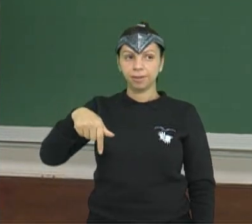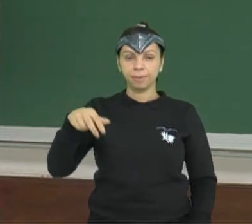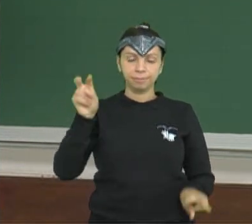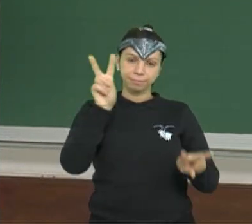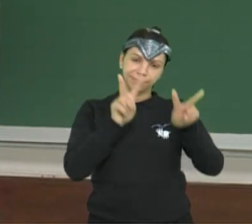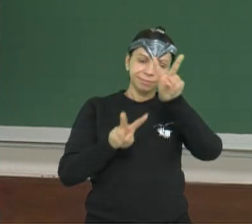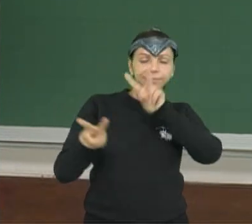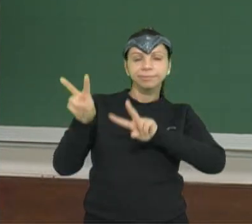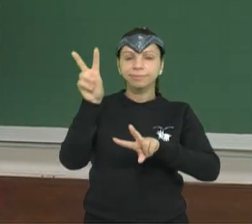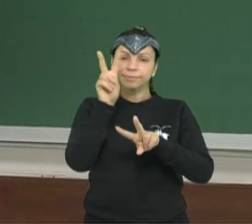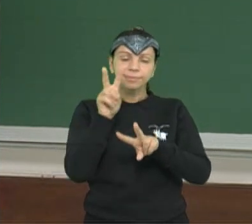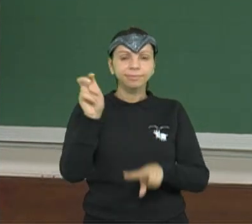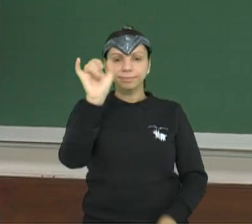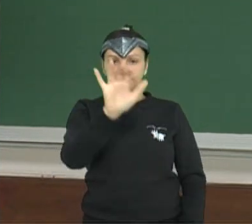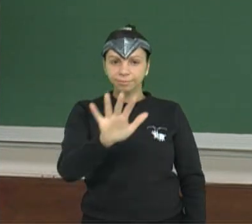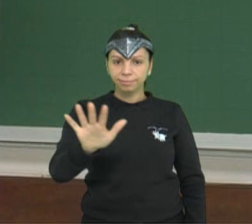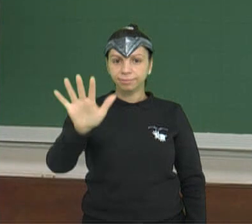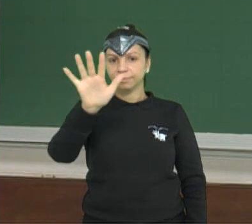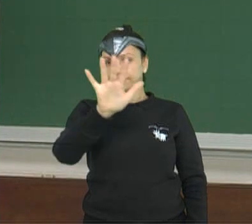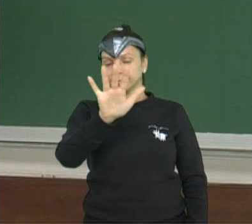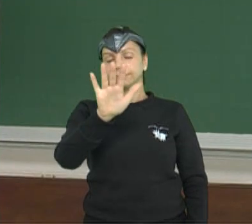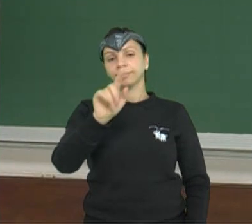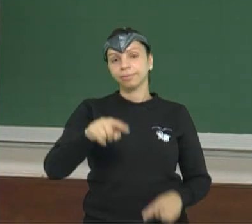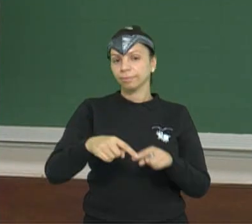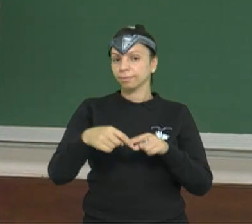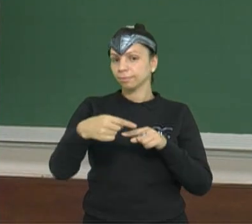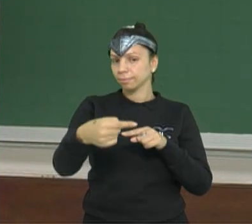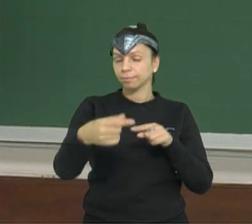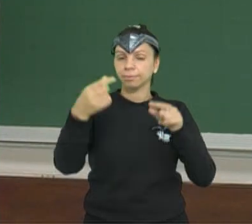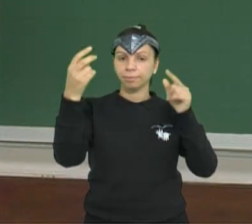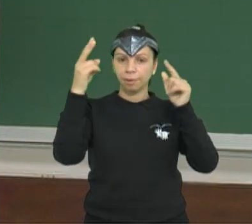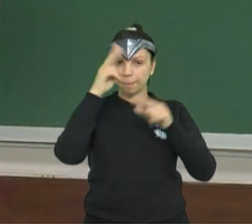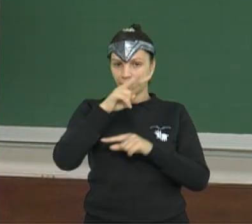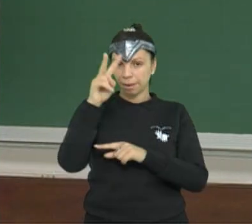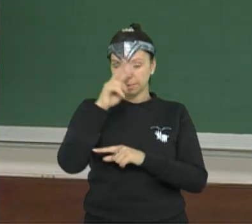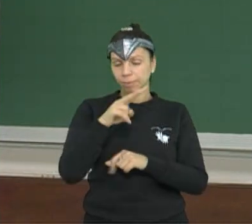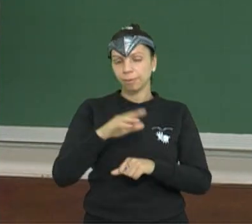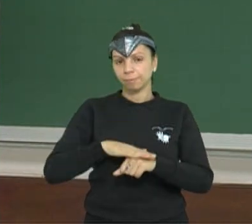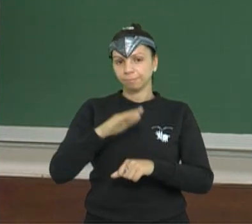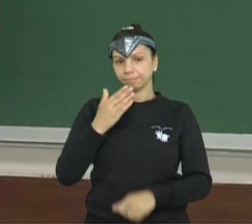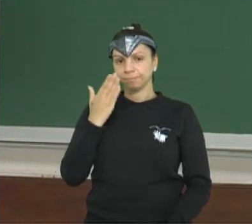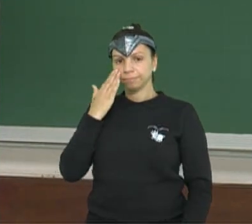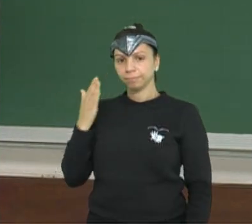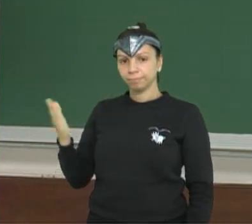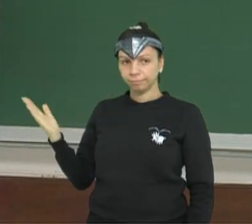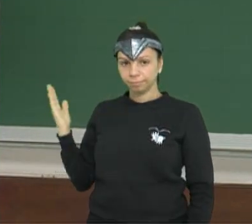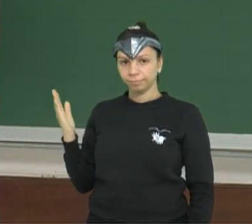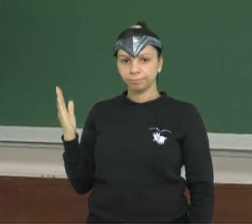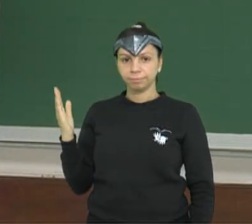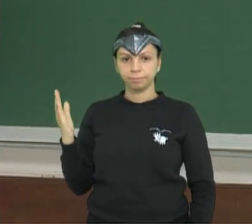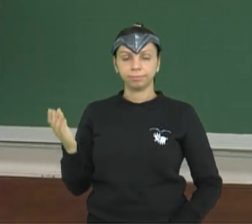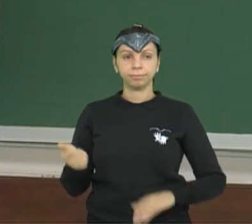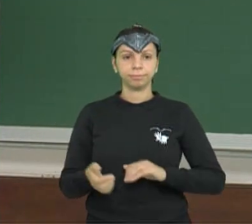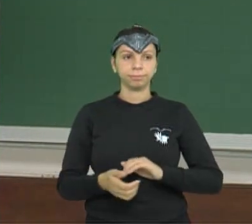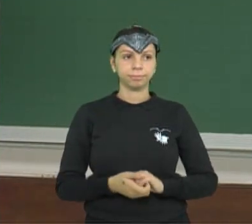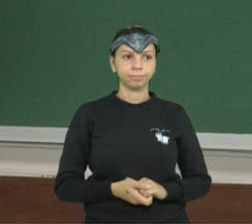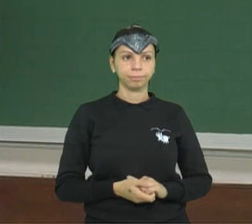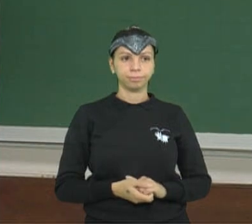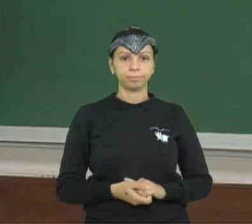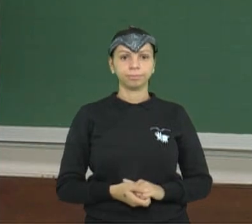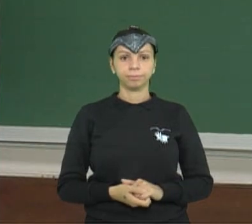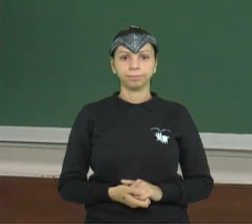Observaram a fotinho dele aqui? Daqui a pouco vocês vão ver uma historinha a mais sobre ele.